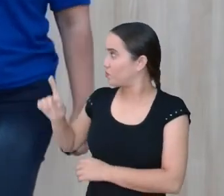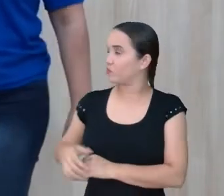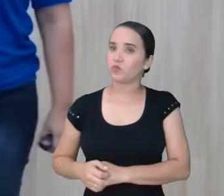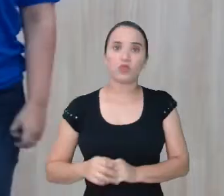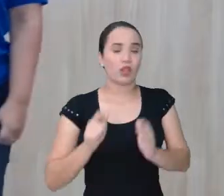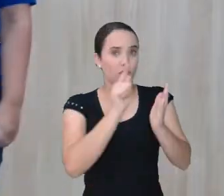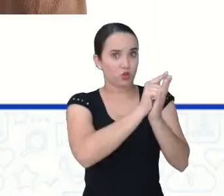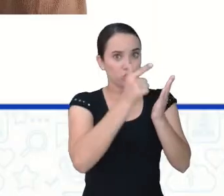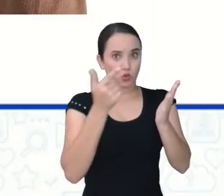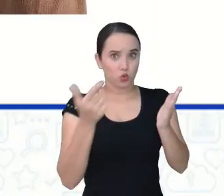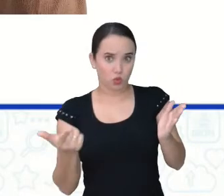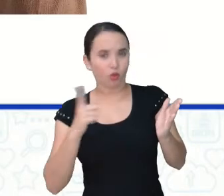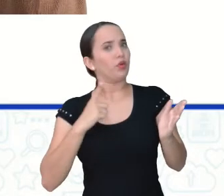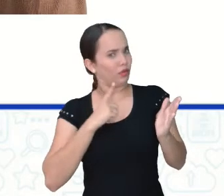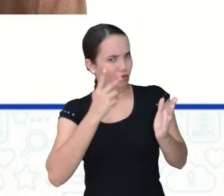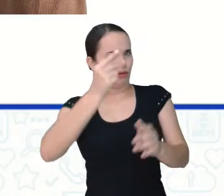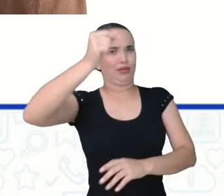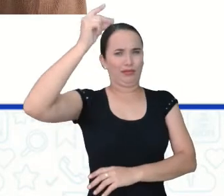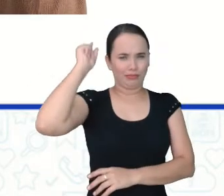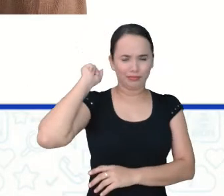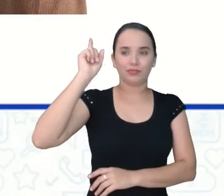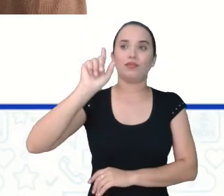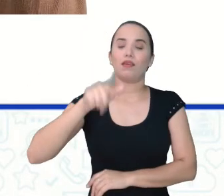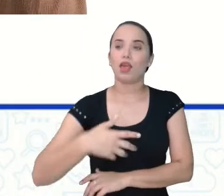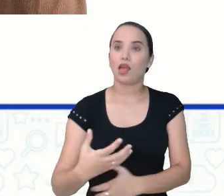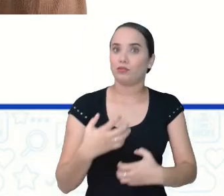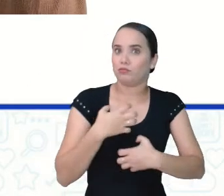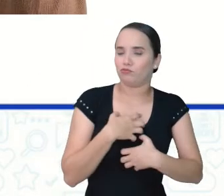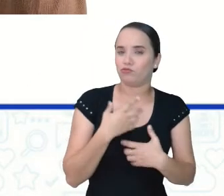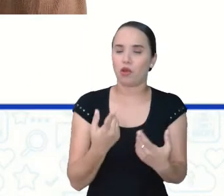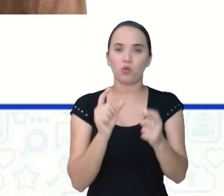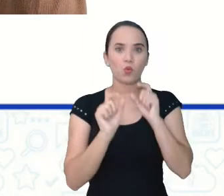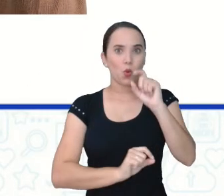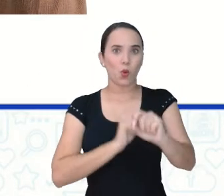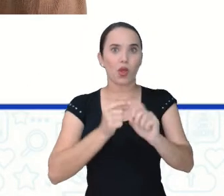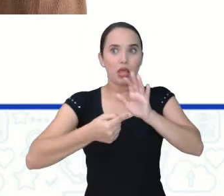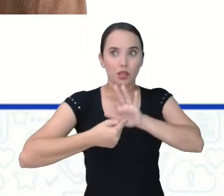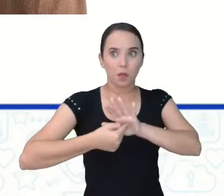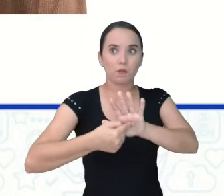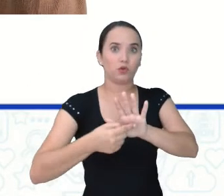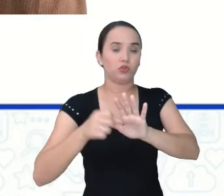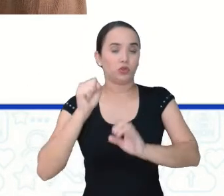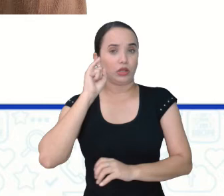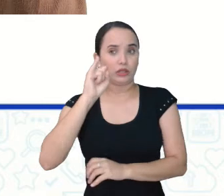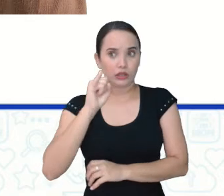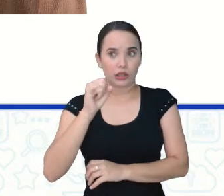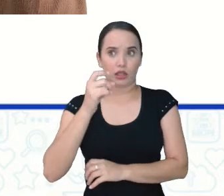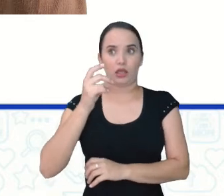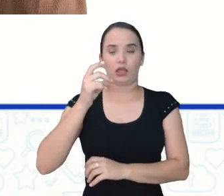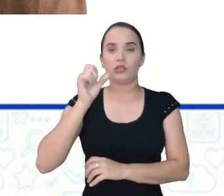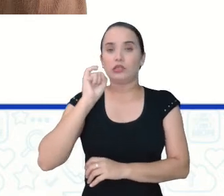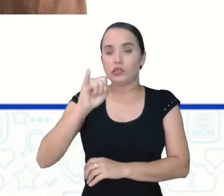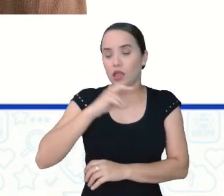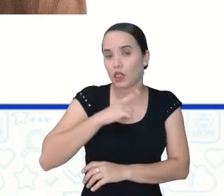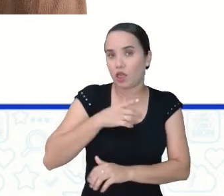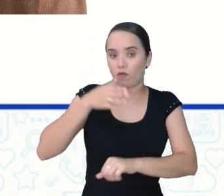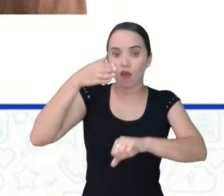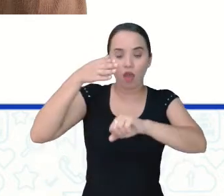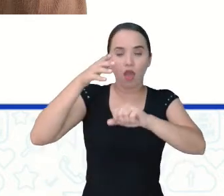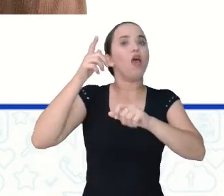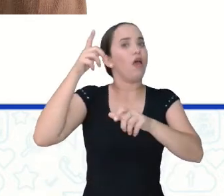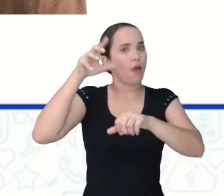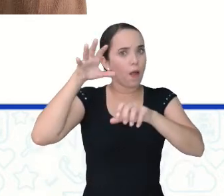esse jornal impresso, era uma forma de mostrar, quem tivesse acesso a esse jornal,